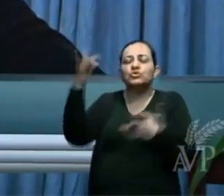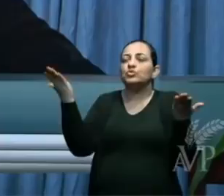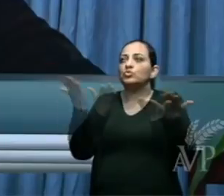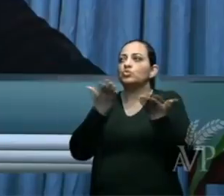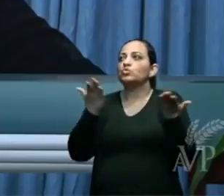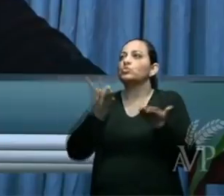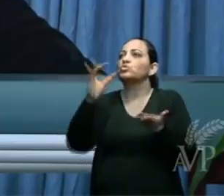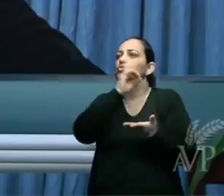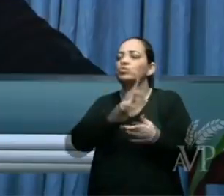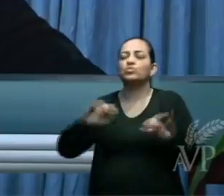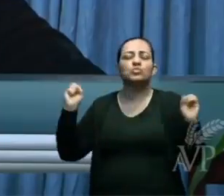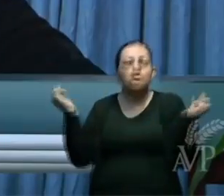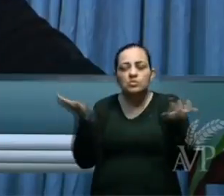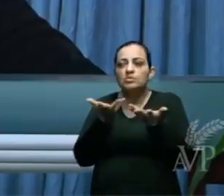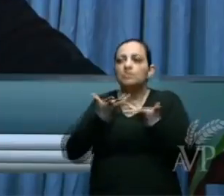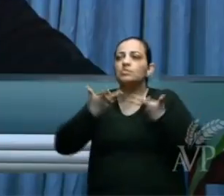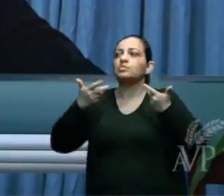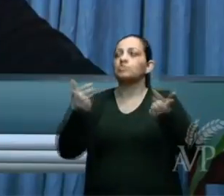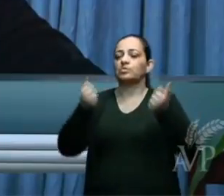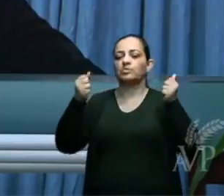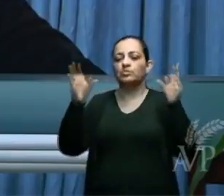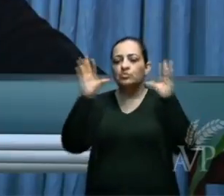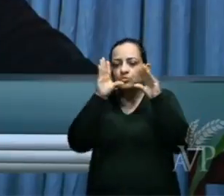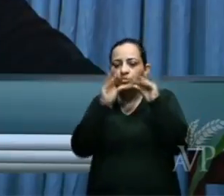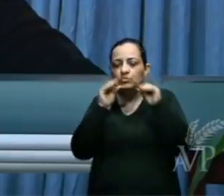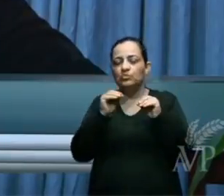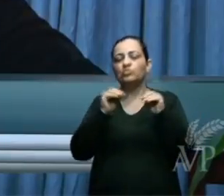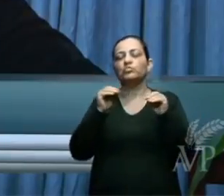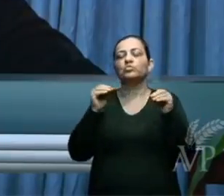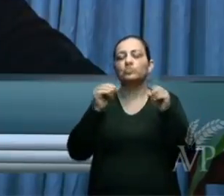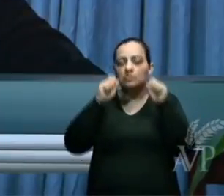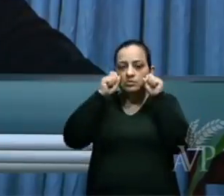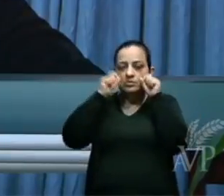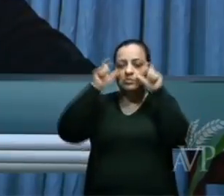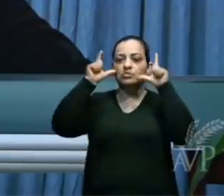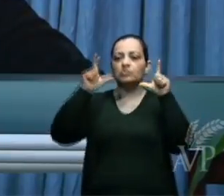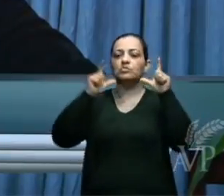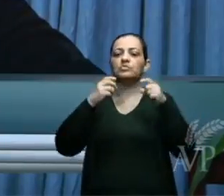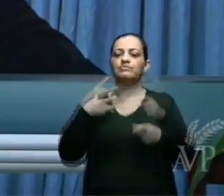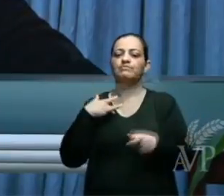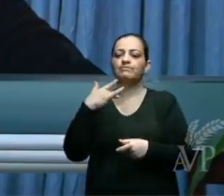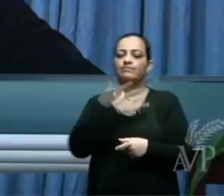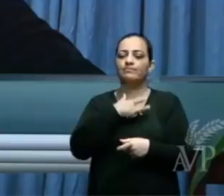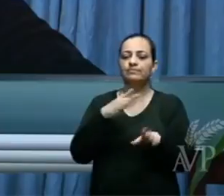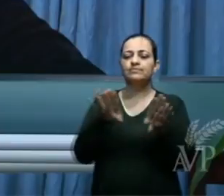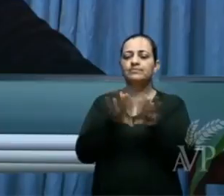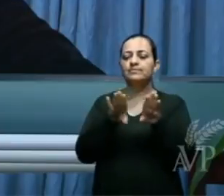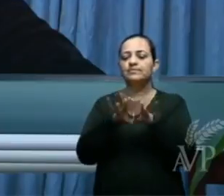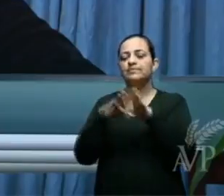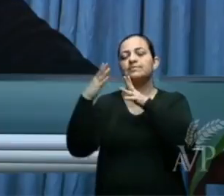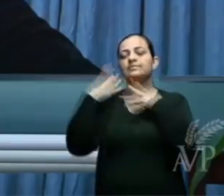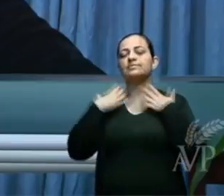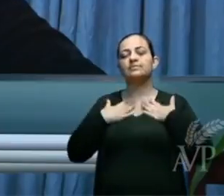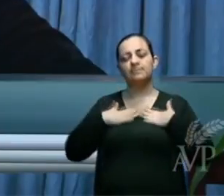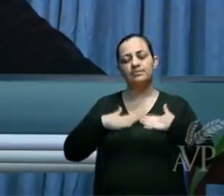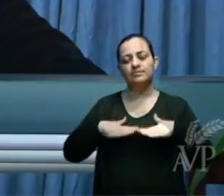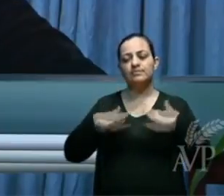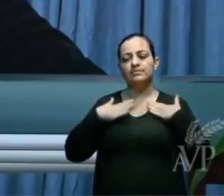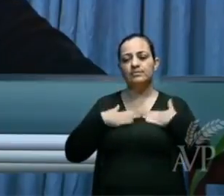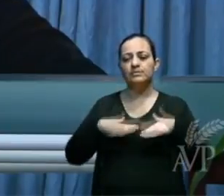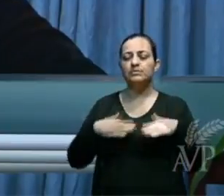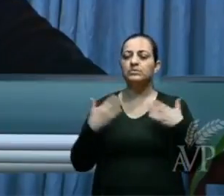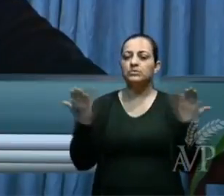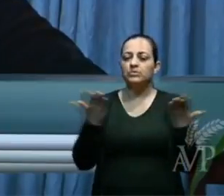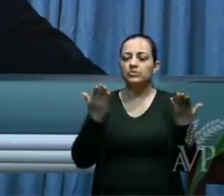tão maravilhoso por essa noite na qual estamos vindo pelo repouso zoom e